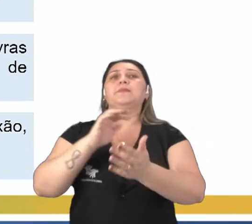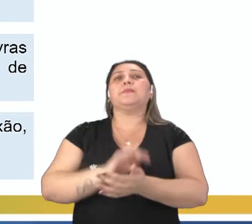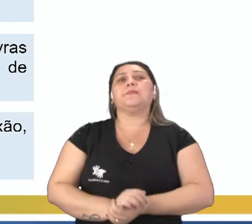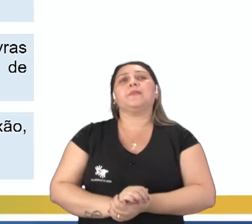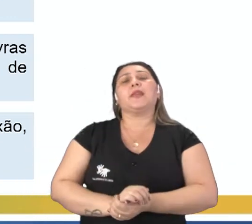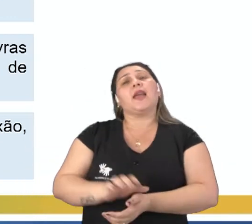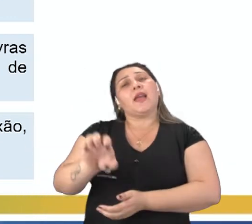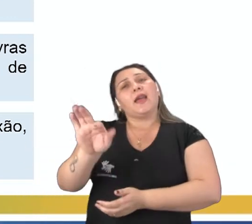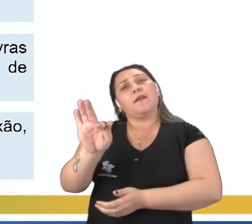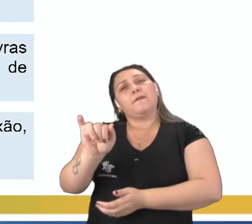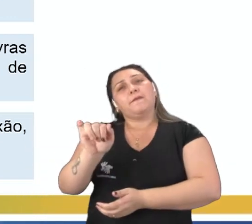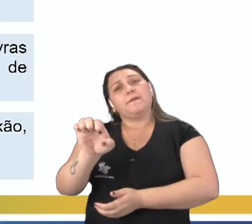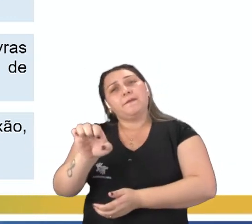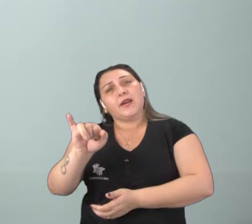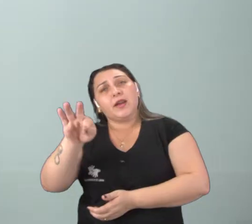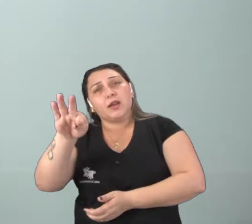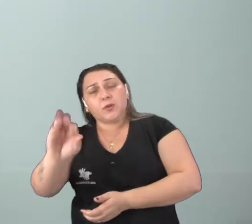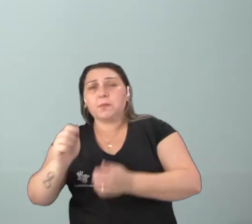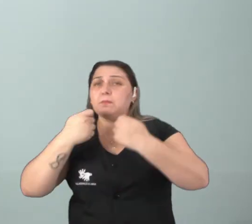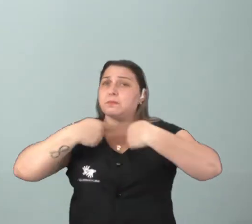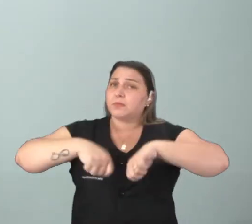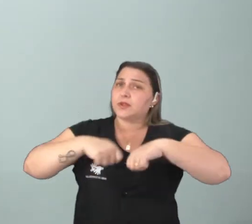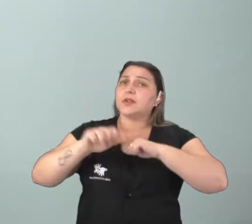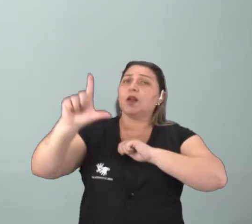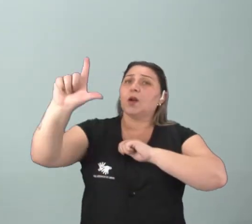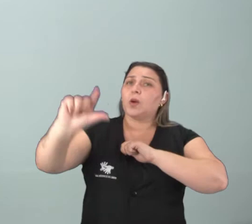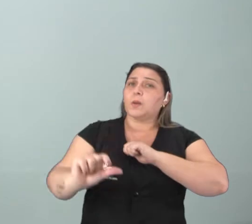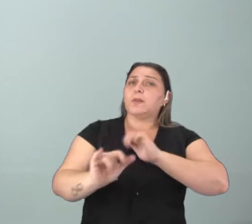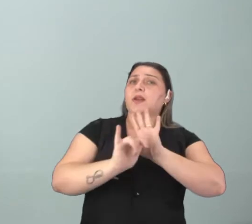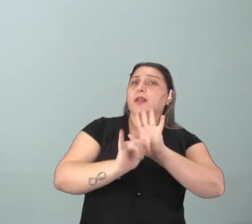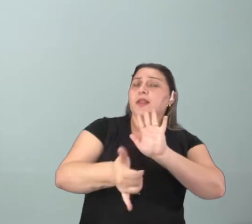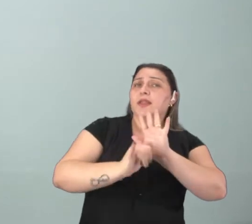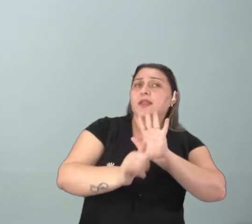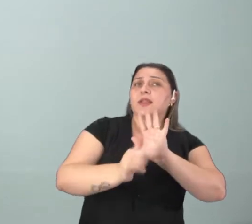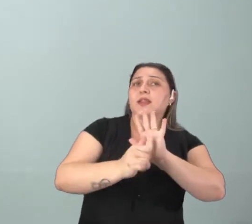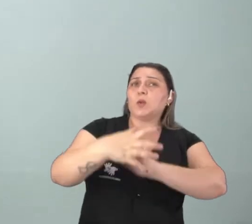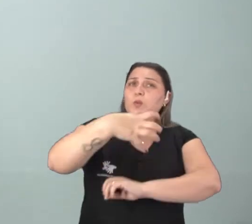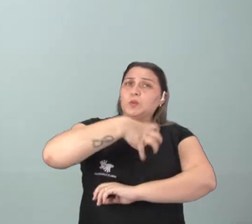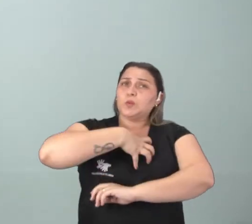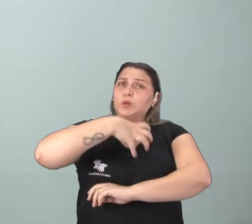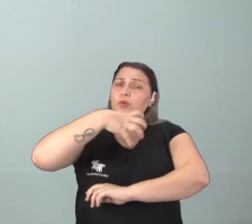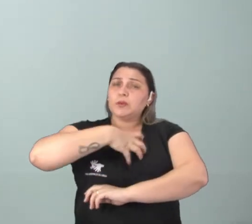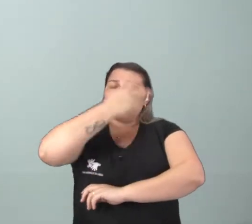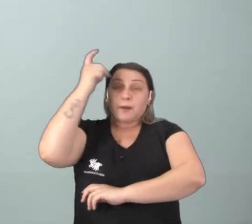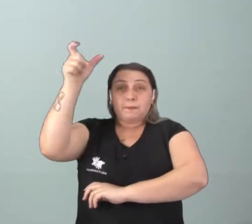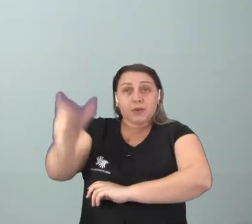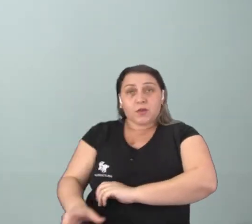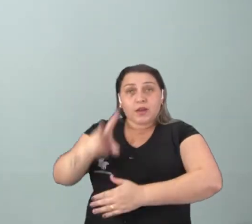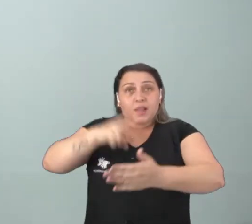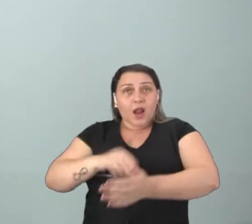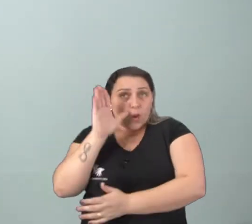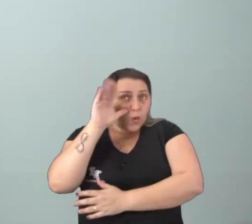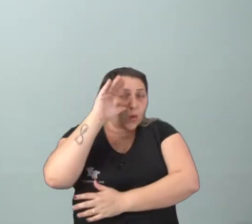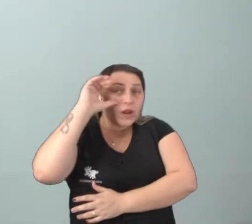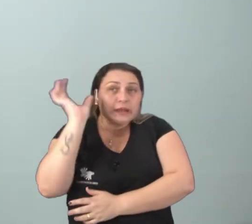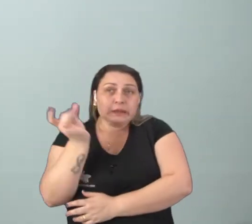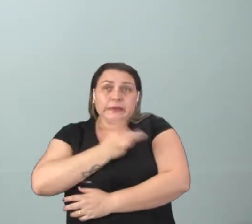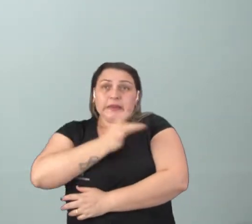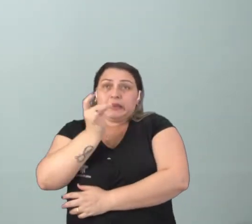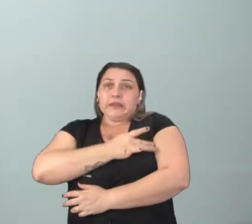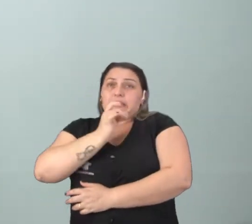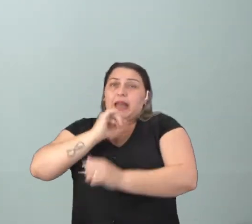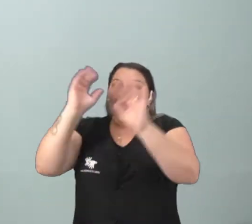o efeito. É necessário que o microconto ele provoque sentimentos no leitor, curiosidade,